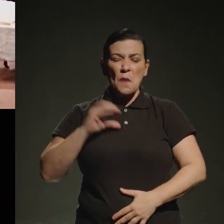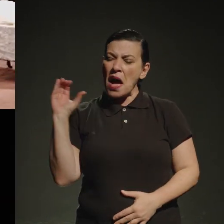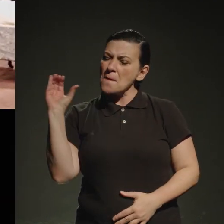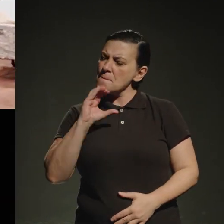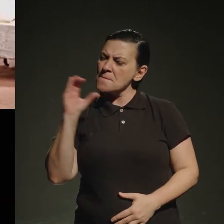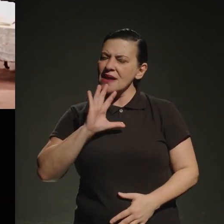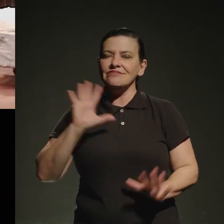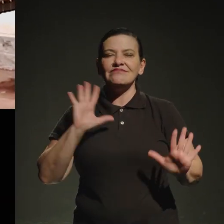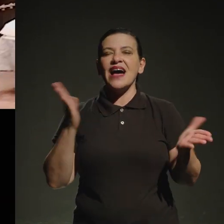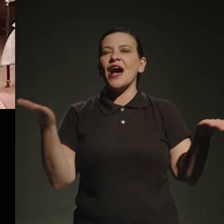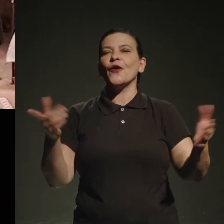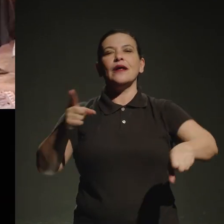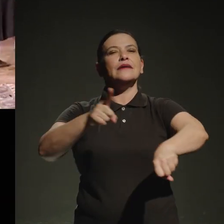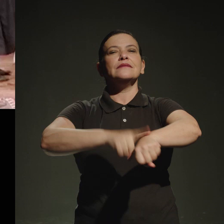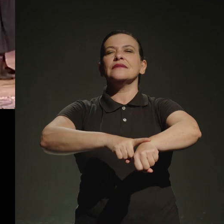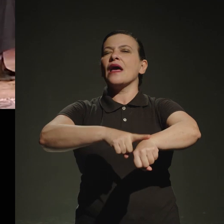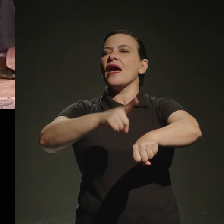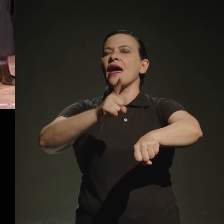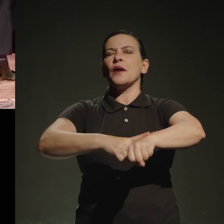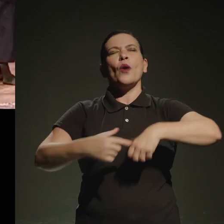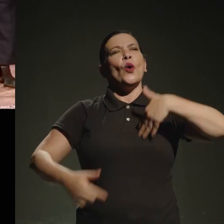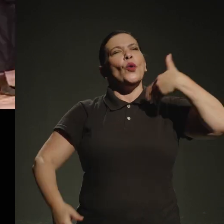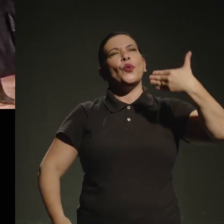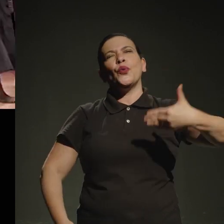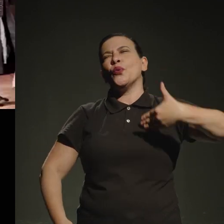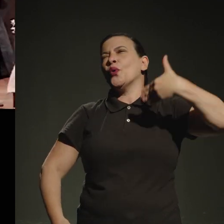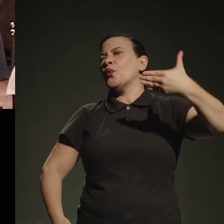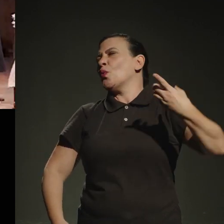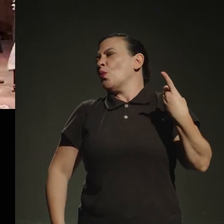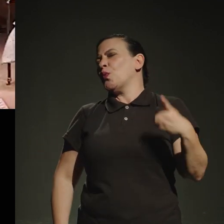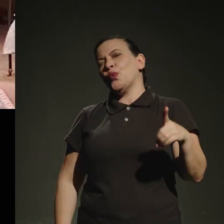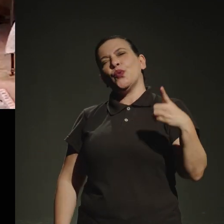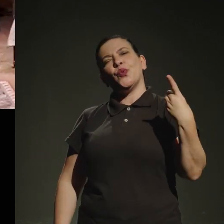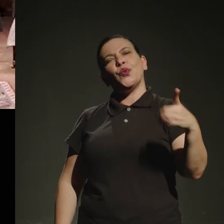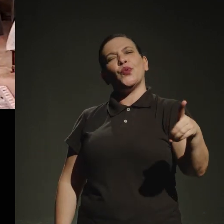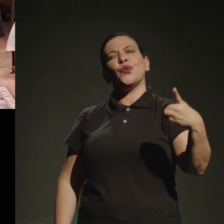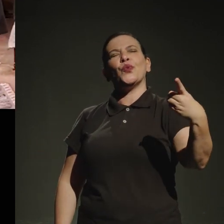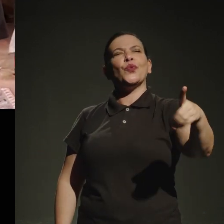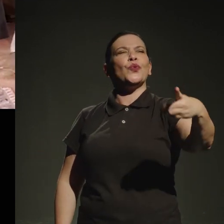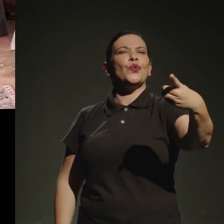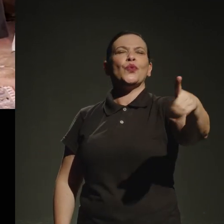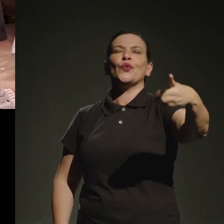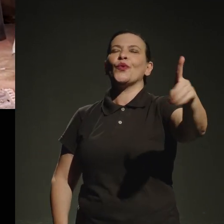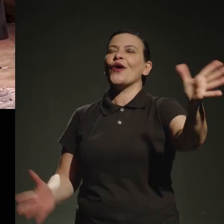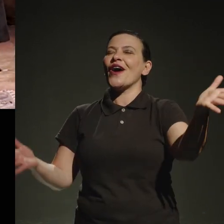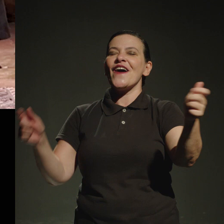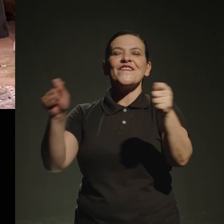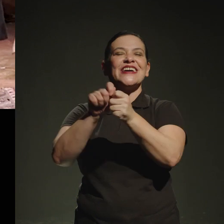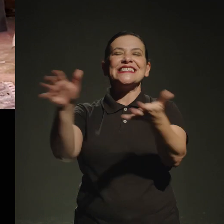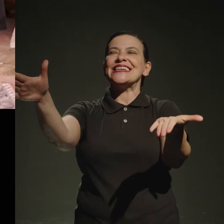Miguel deita na espreguiçadeira, boceja, usa de lindo e se encosta como um bebê e fala baixinho,